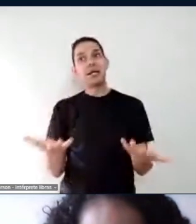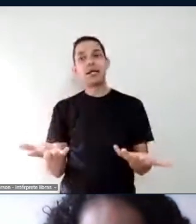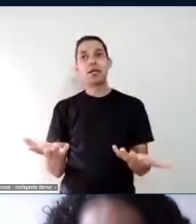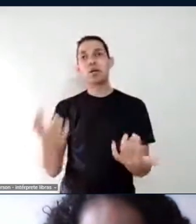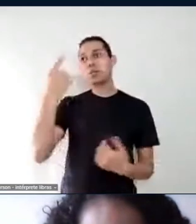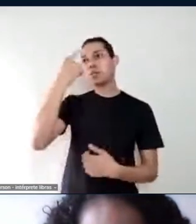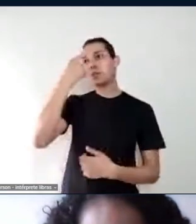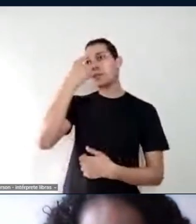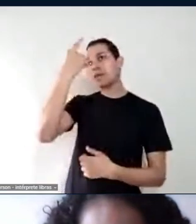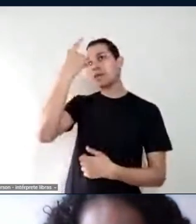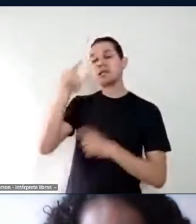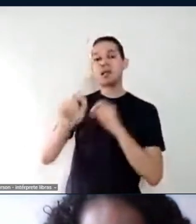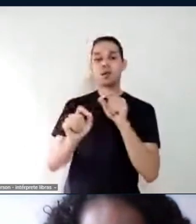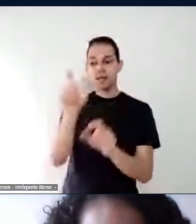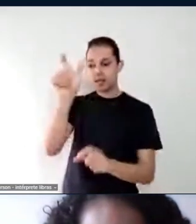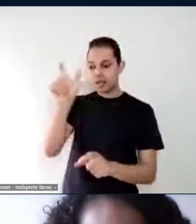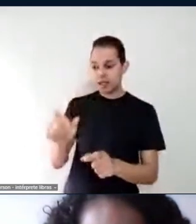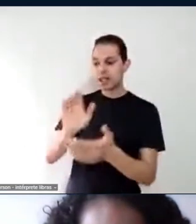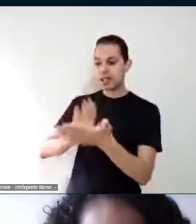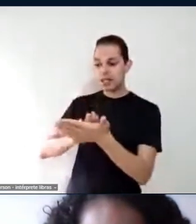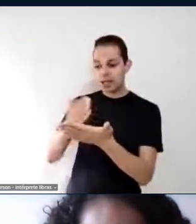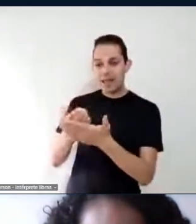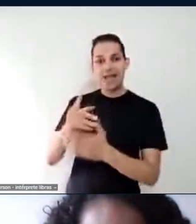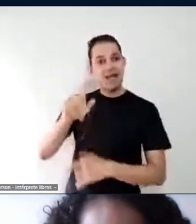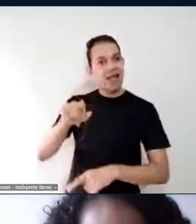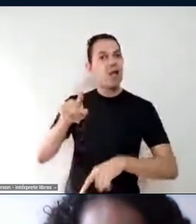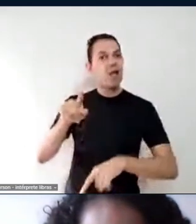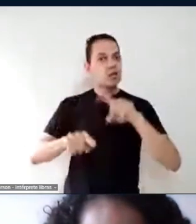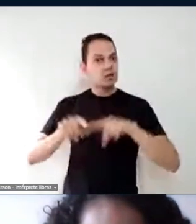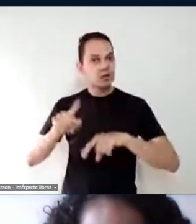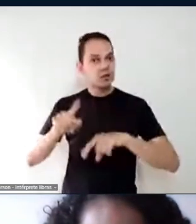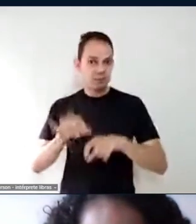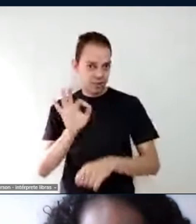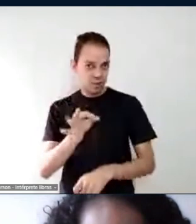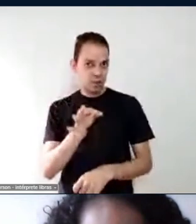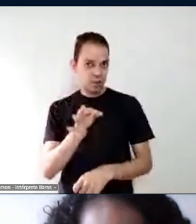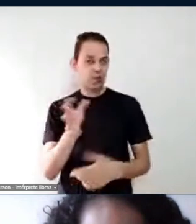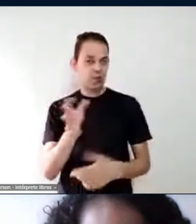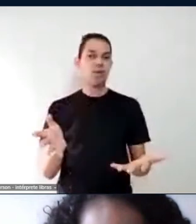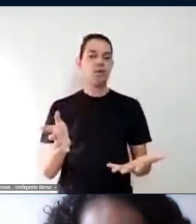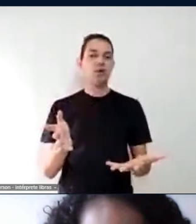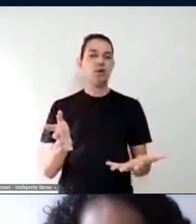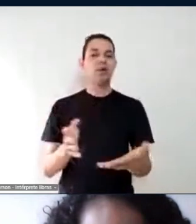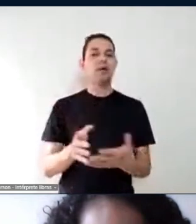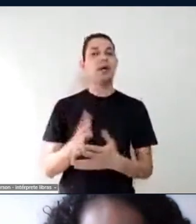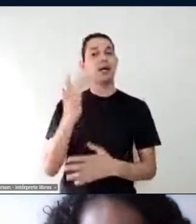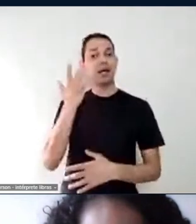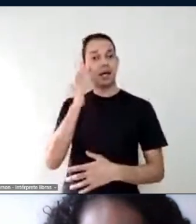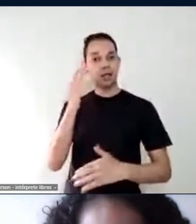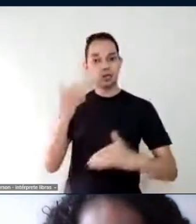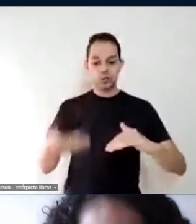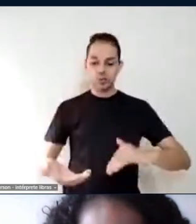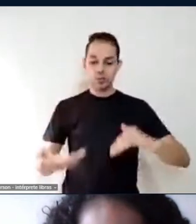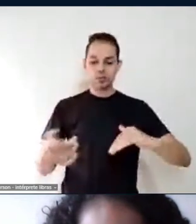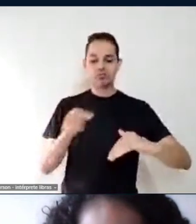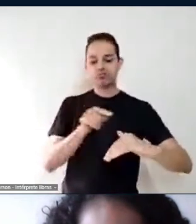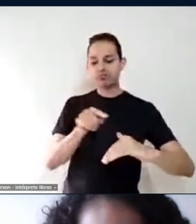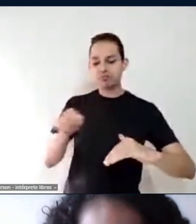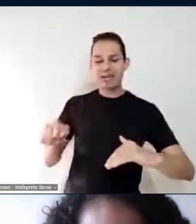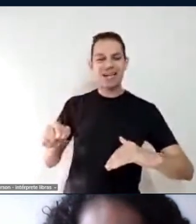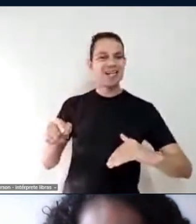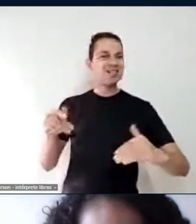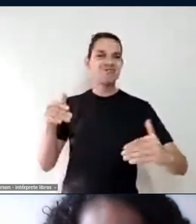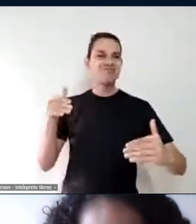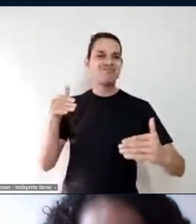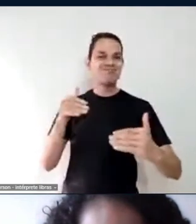de que o intérprete é um instrumento, uma legenda. Então, acho que a casa do legislativo ainda não comporta